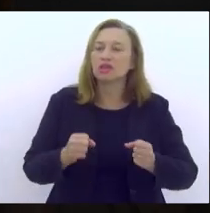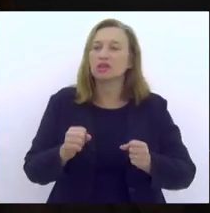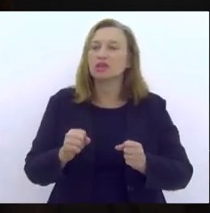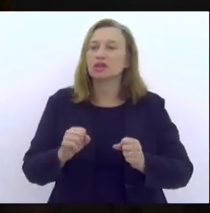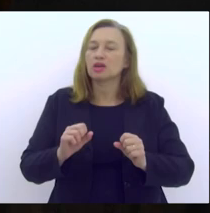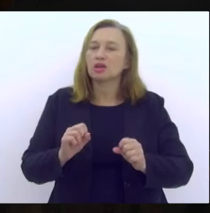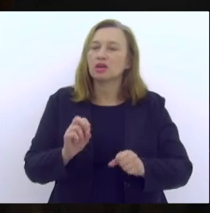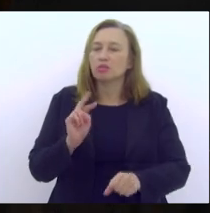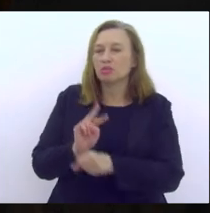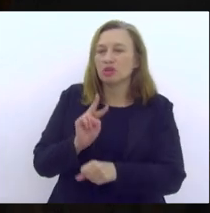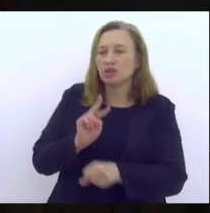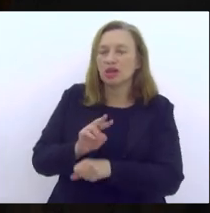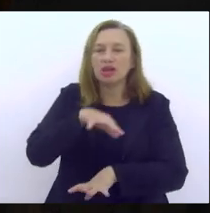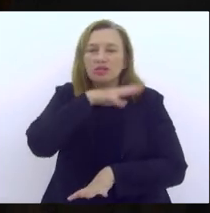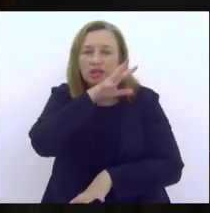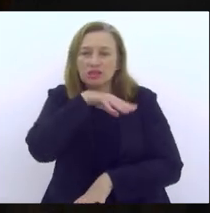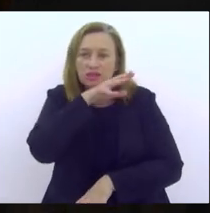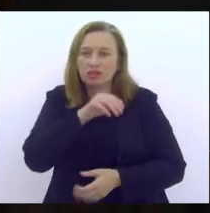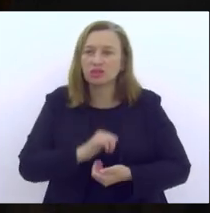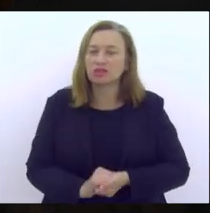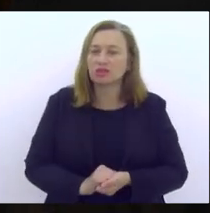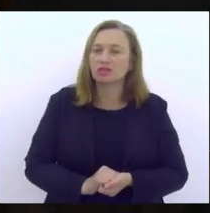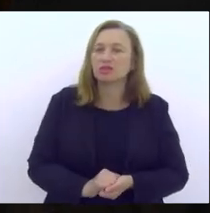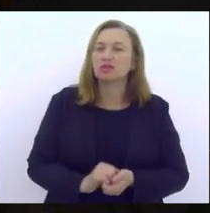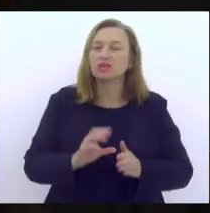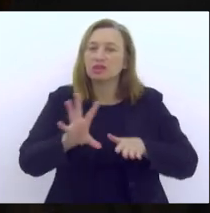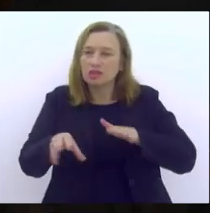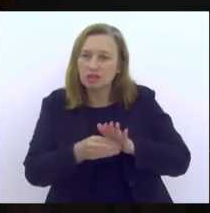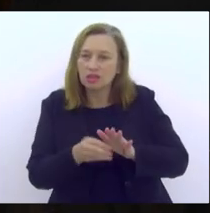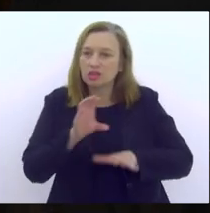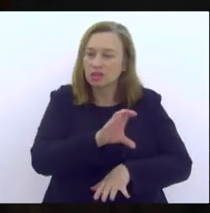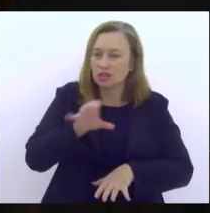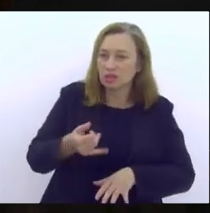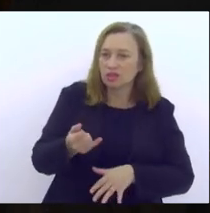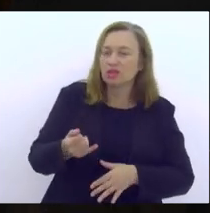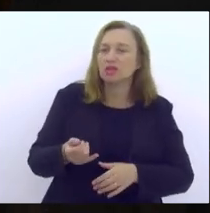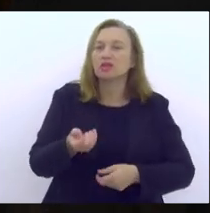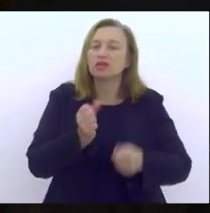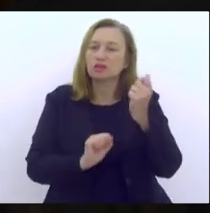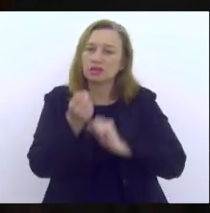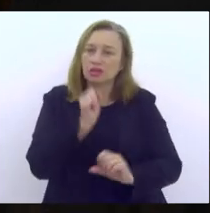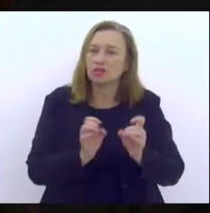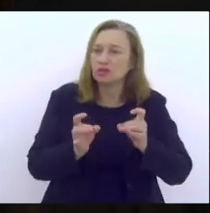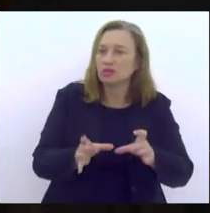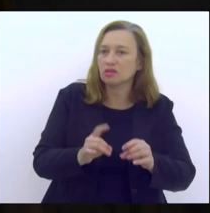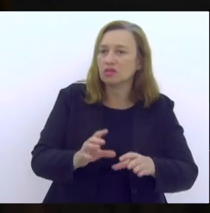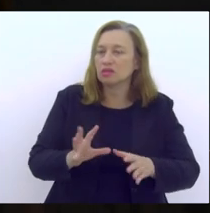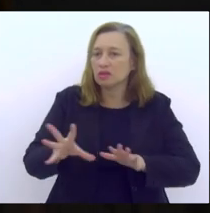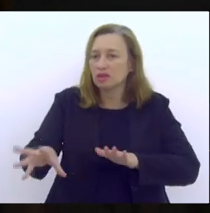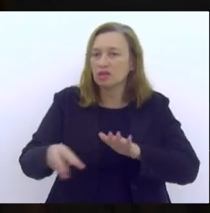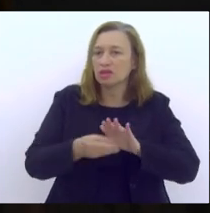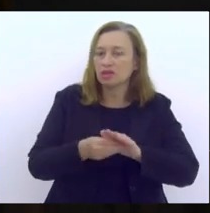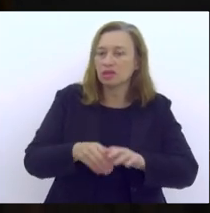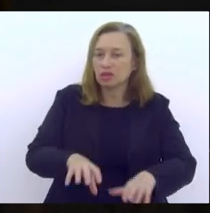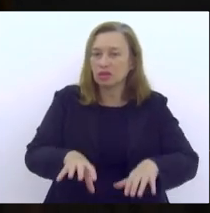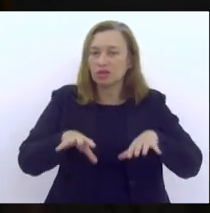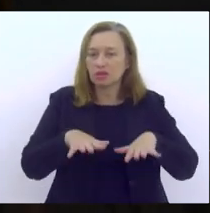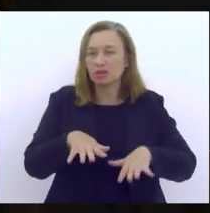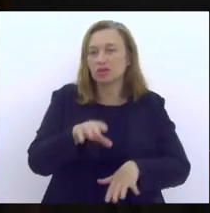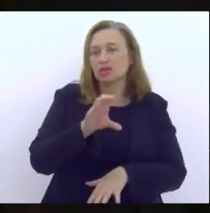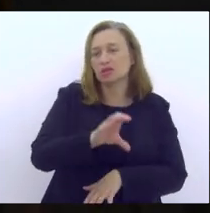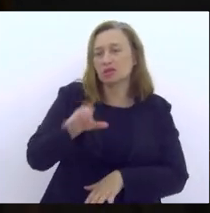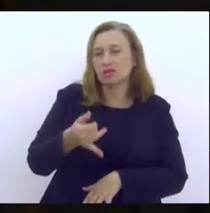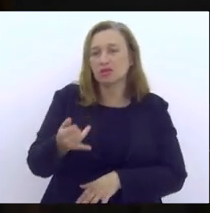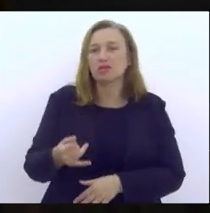animais, favorável com as emendas da CCJ, e de economia, indústria e comércio, favorável com as emendas da CCJ. Relatores,